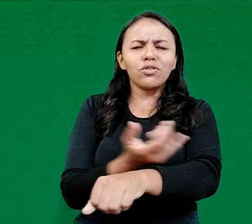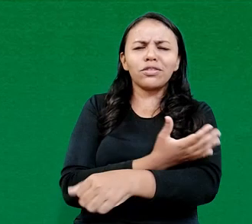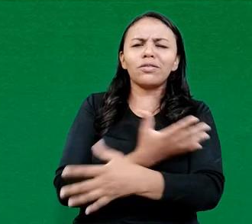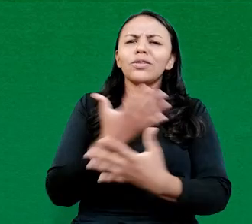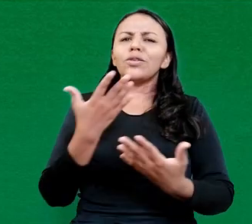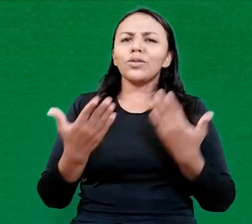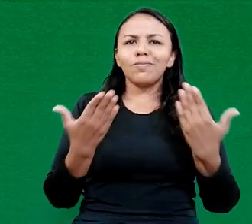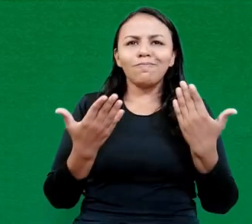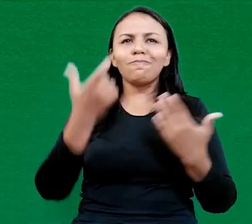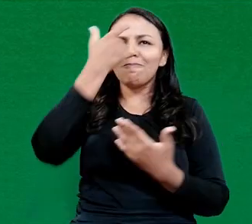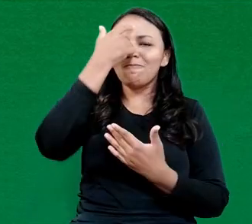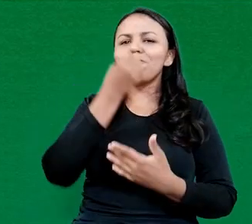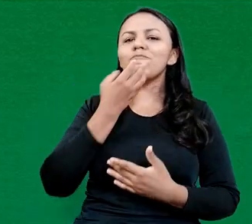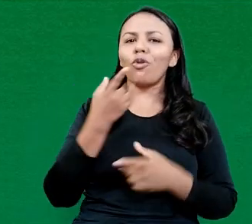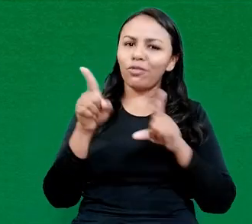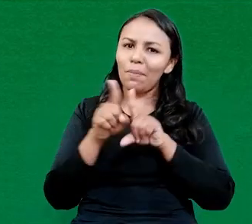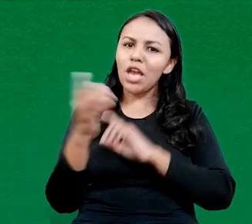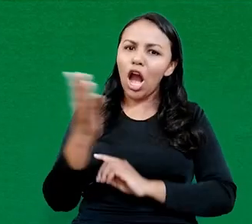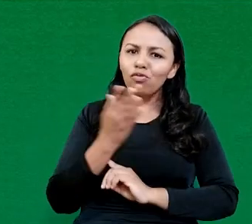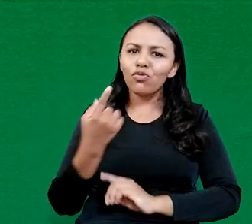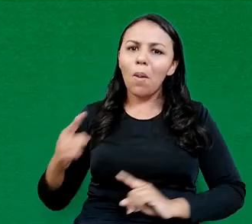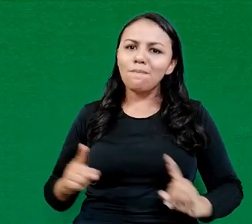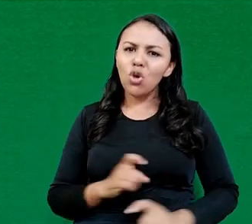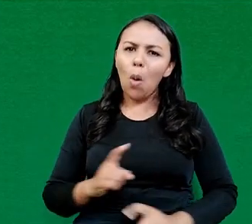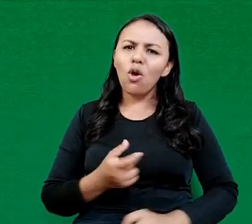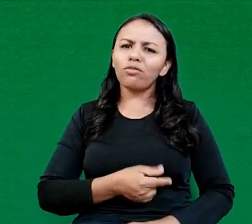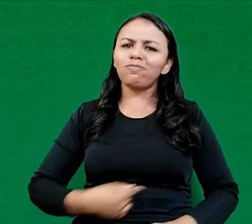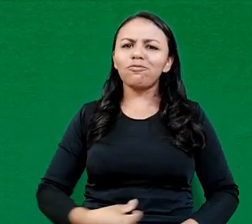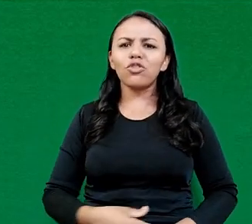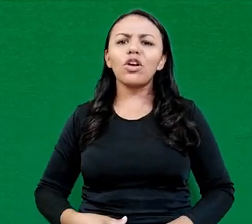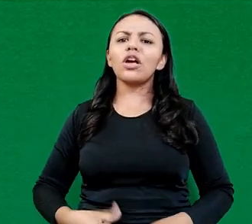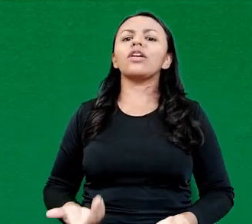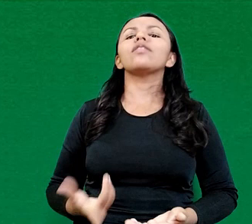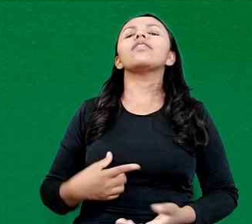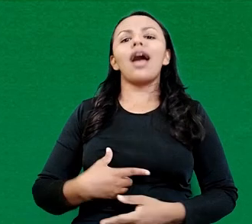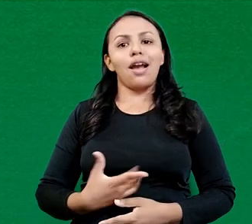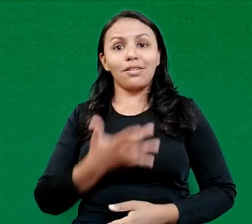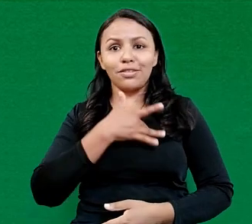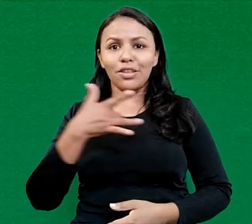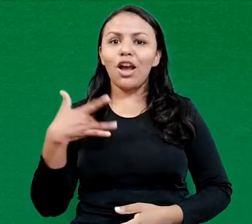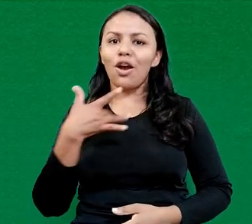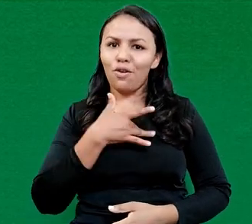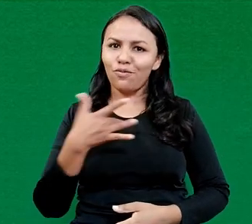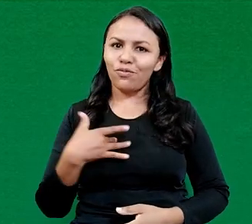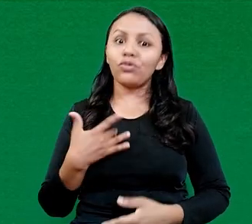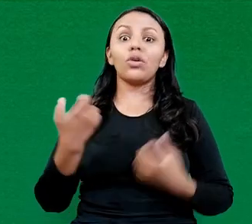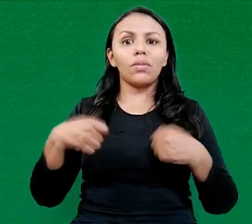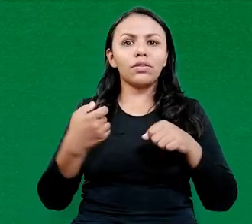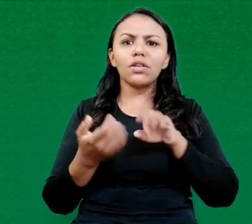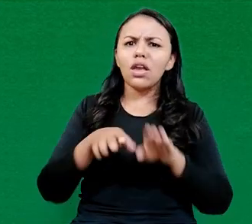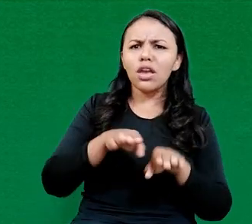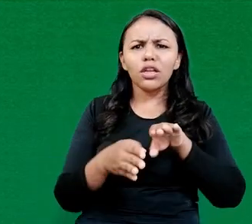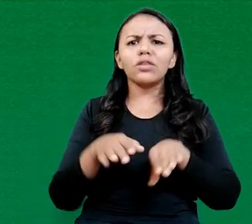também reflete diretamente na nossa microbiota intestinal, na nossa saúde gástrica. É importante que nós tenhamos equilíbrio